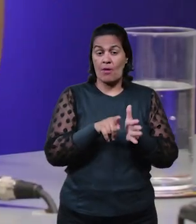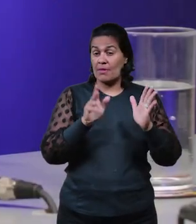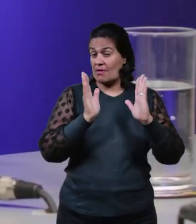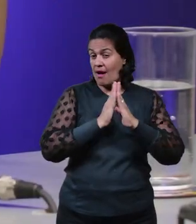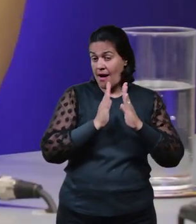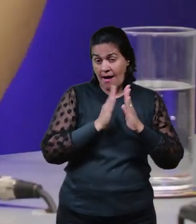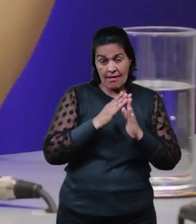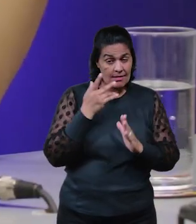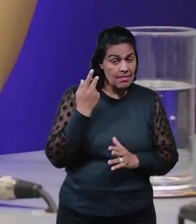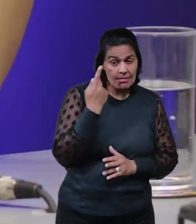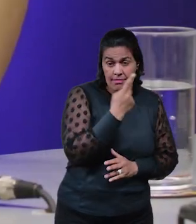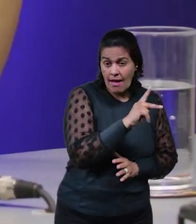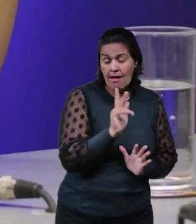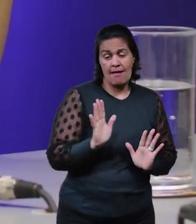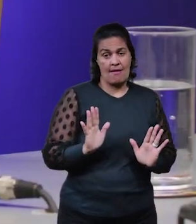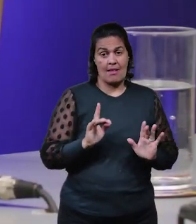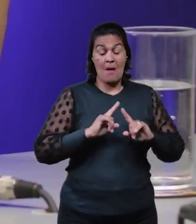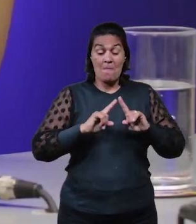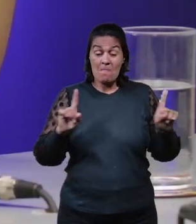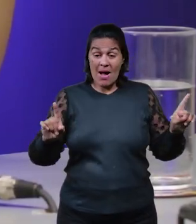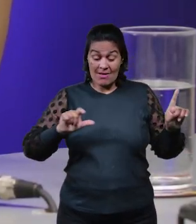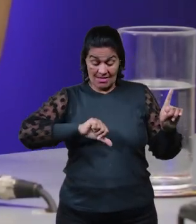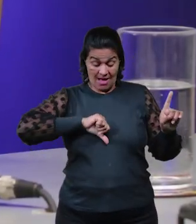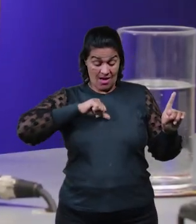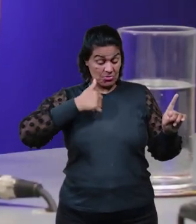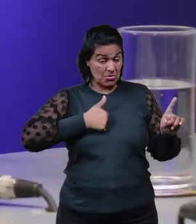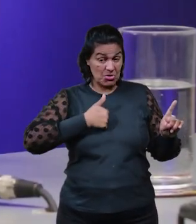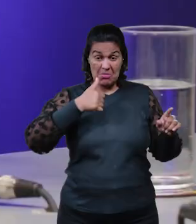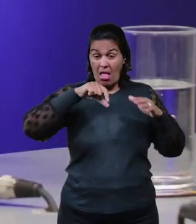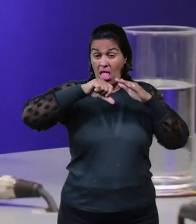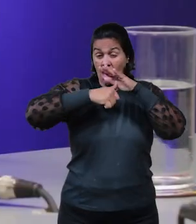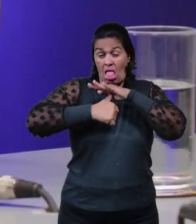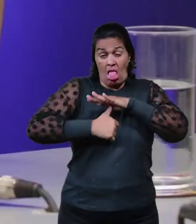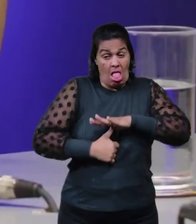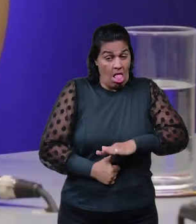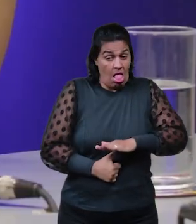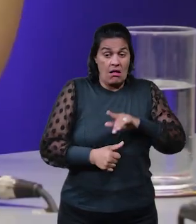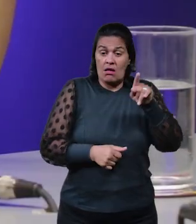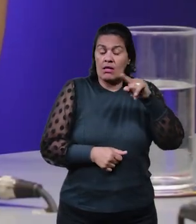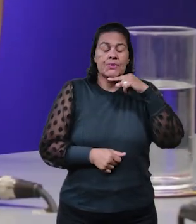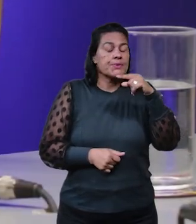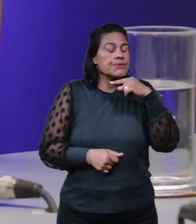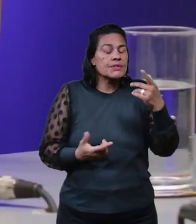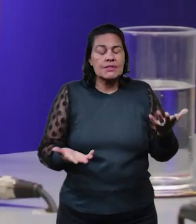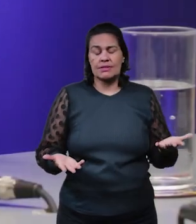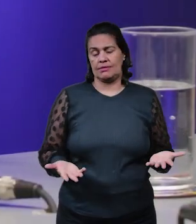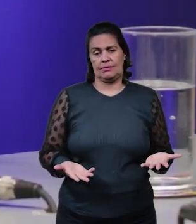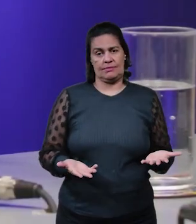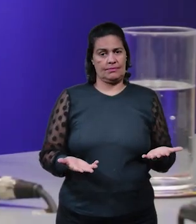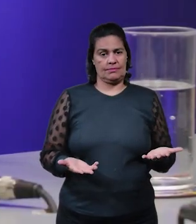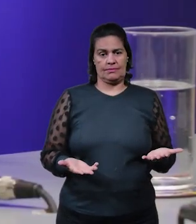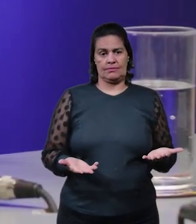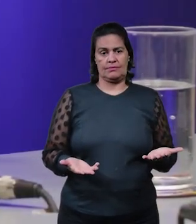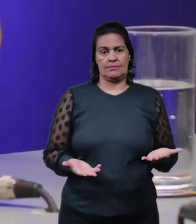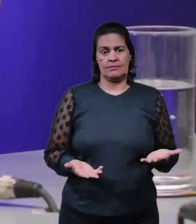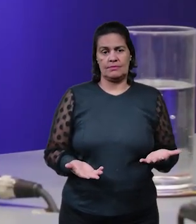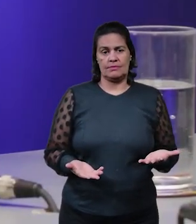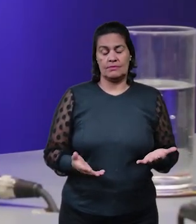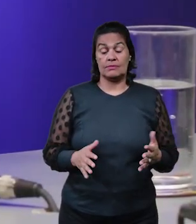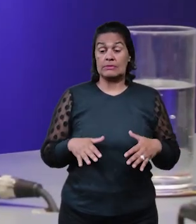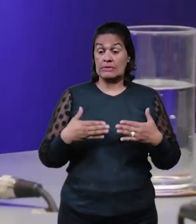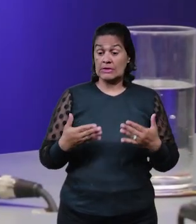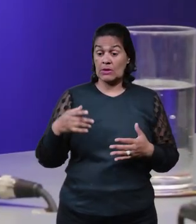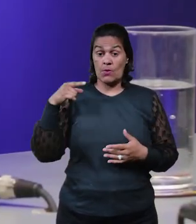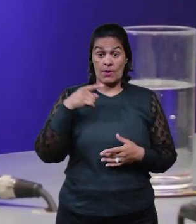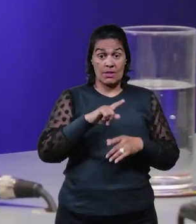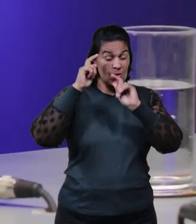bancava a casa e tal. Só que a autoestima dela era tão baixa que ela não conseguia sair dessa situação. E o quanto,